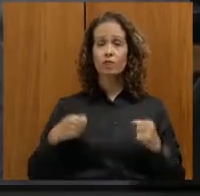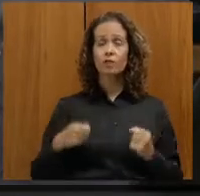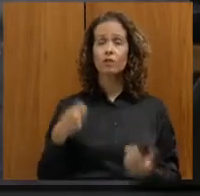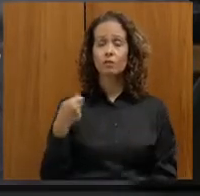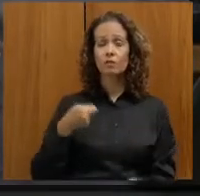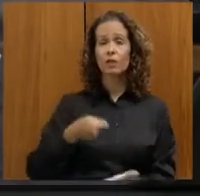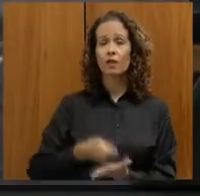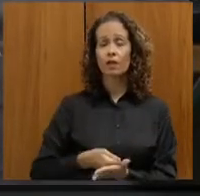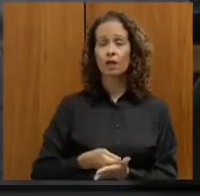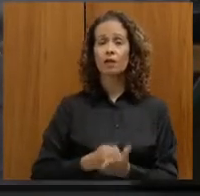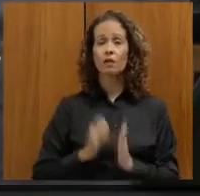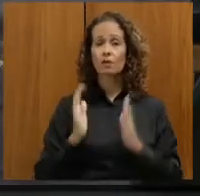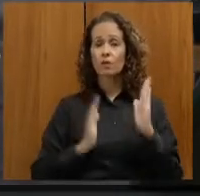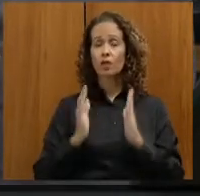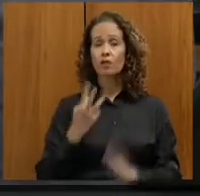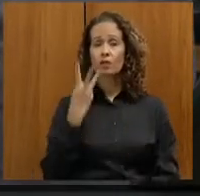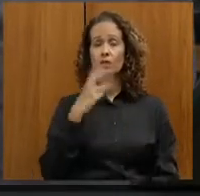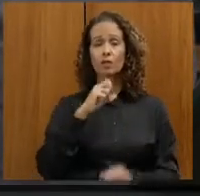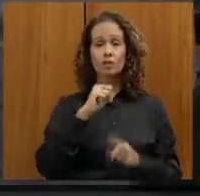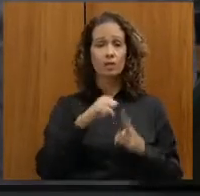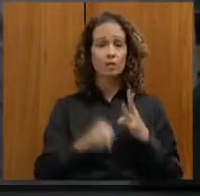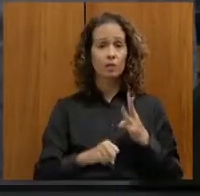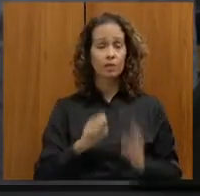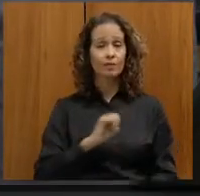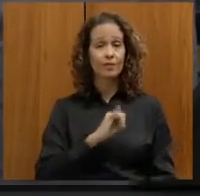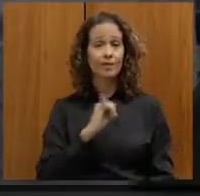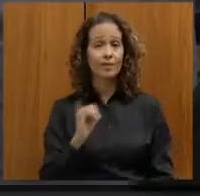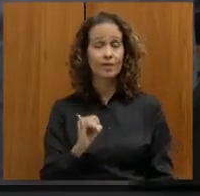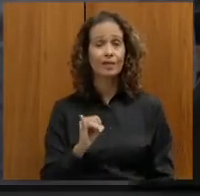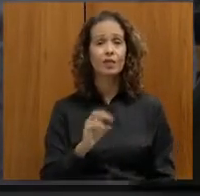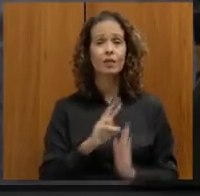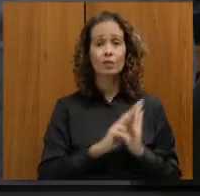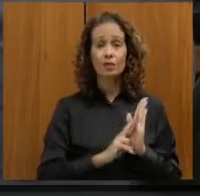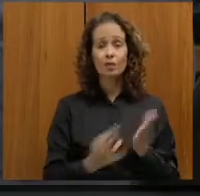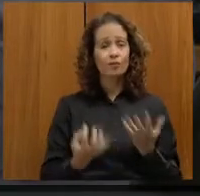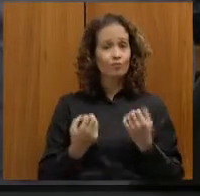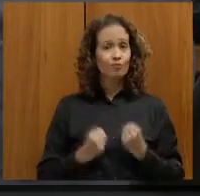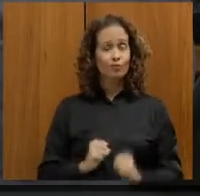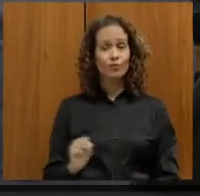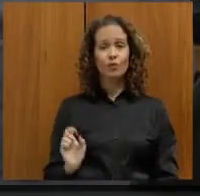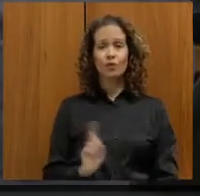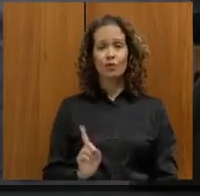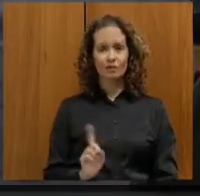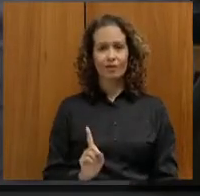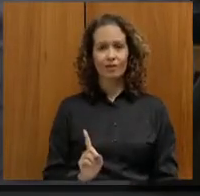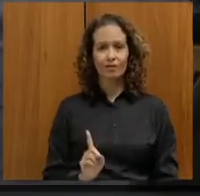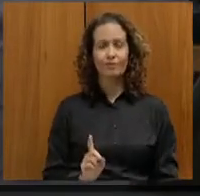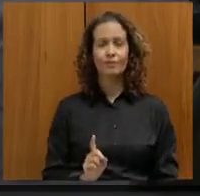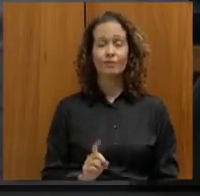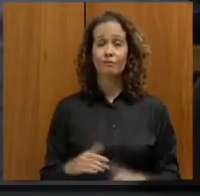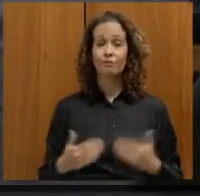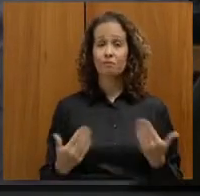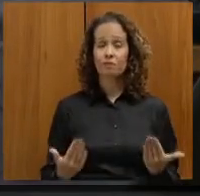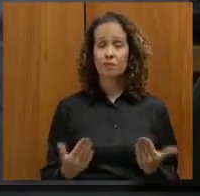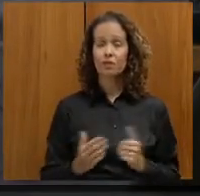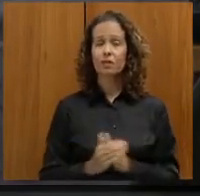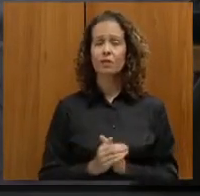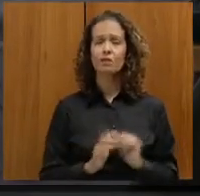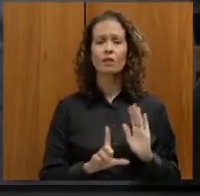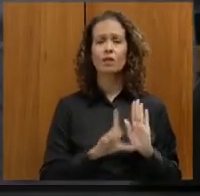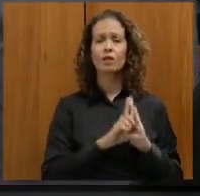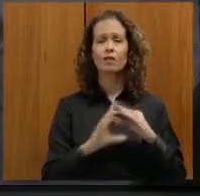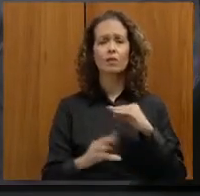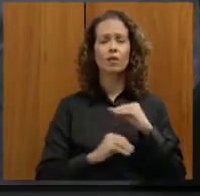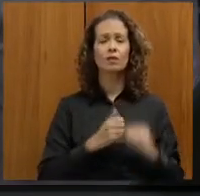três meses em caso de não adesão ao regime não procede já que a lei